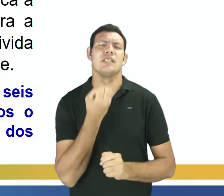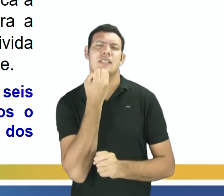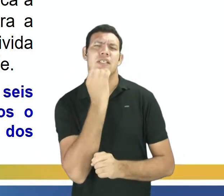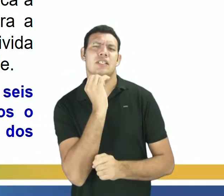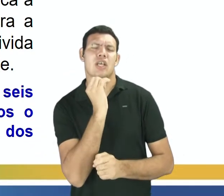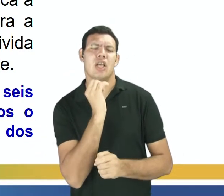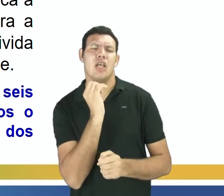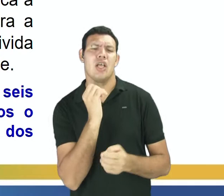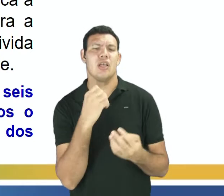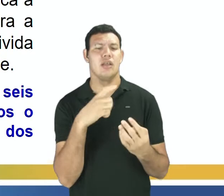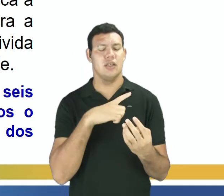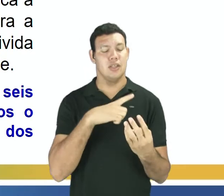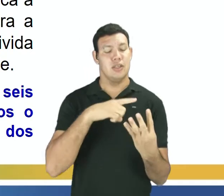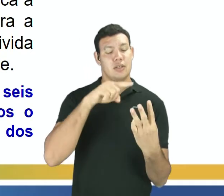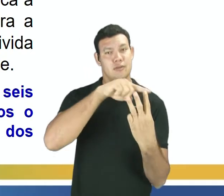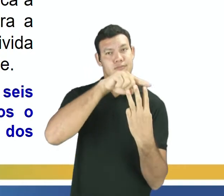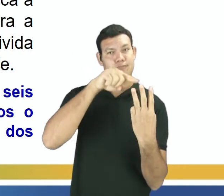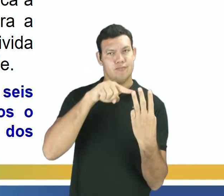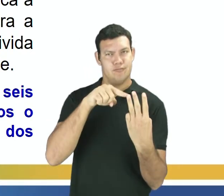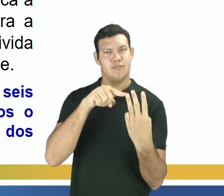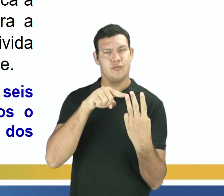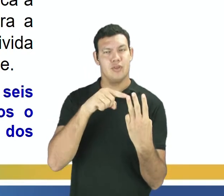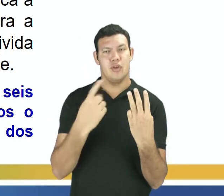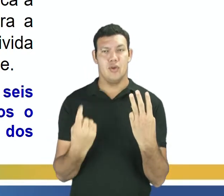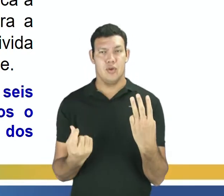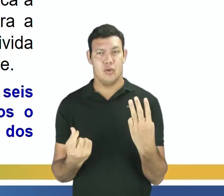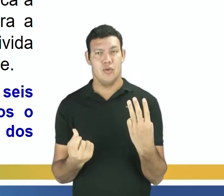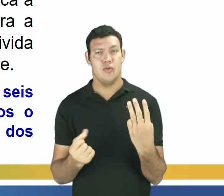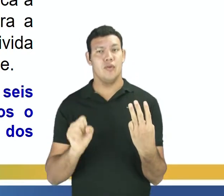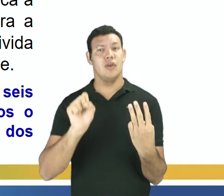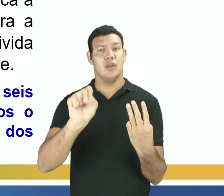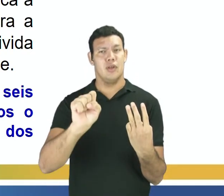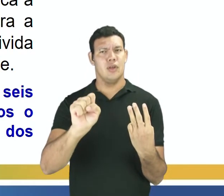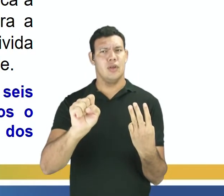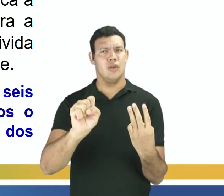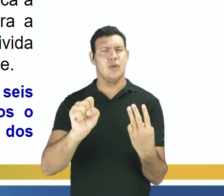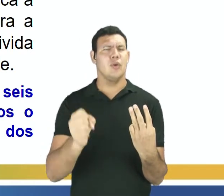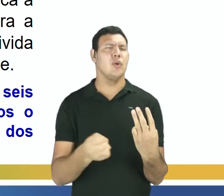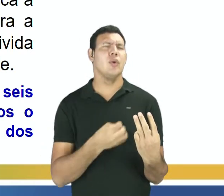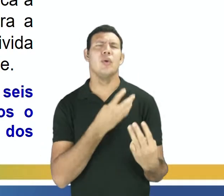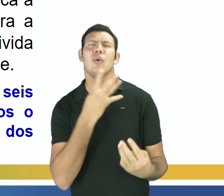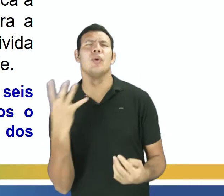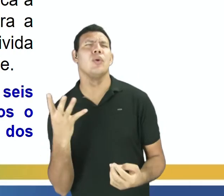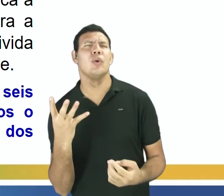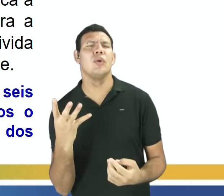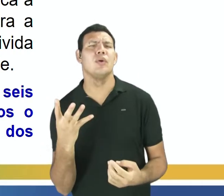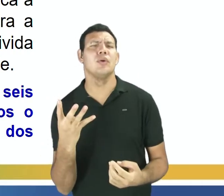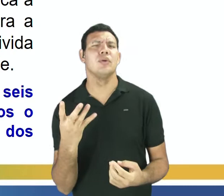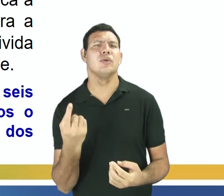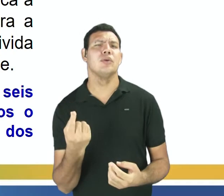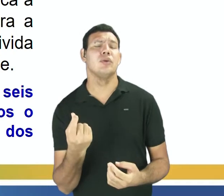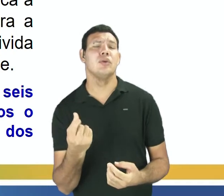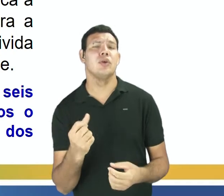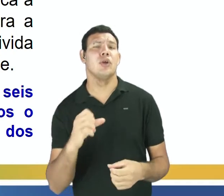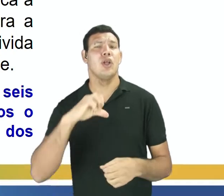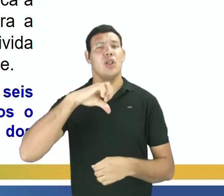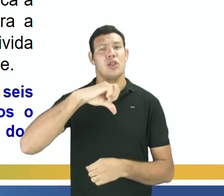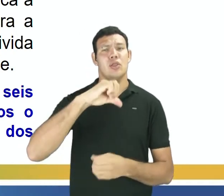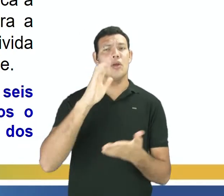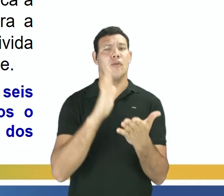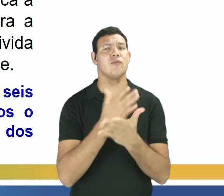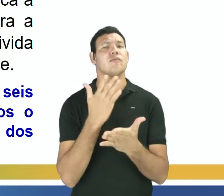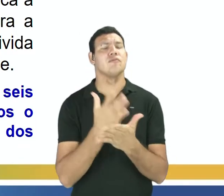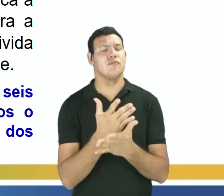3 cadernos a R$8, quanto custariam aí 9 cadernos? Né? Veja que a quantidade de cadernos triplicou. O preço